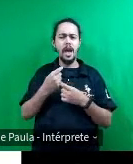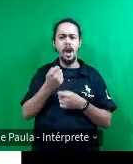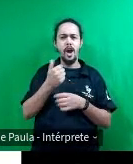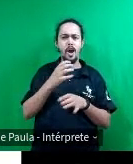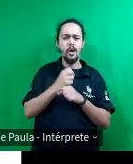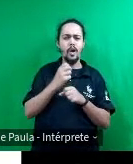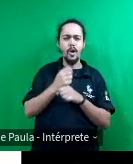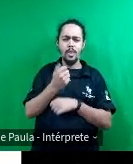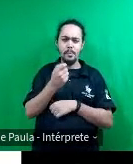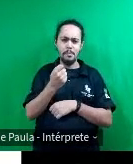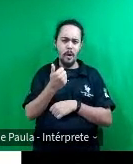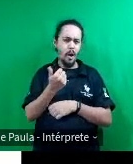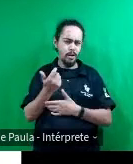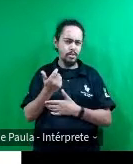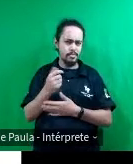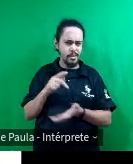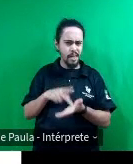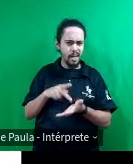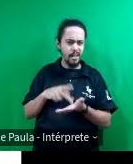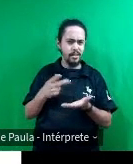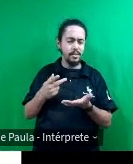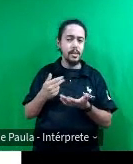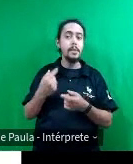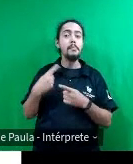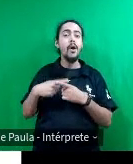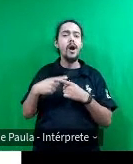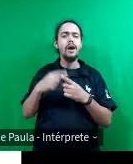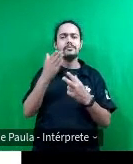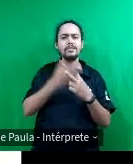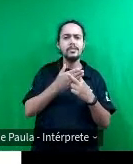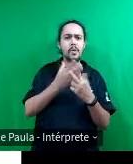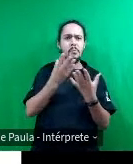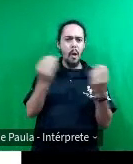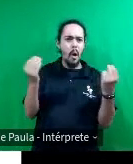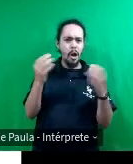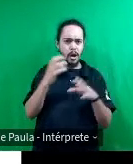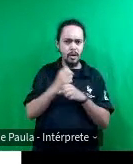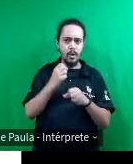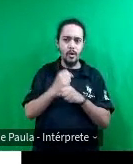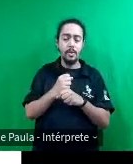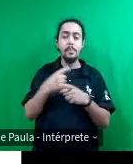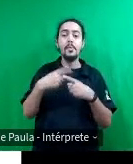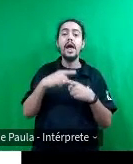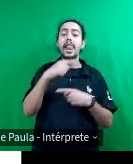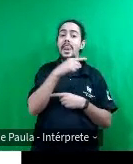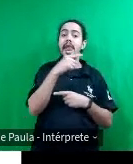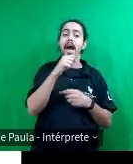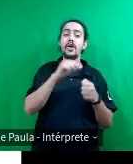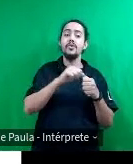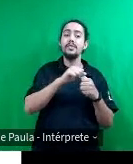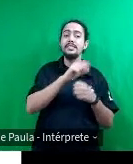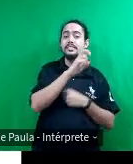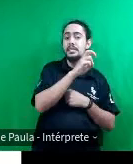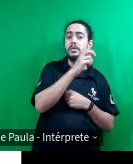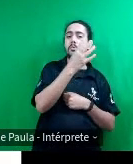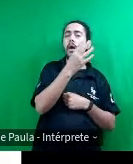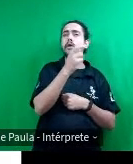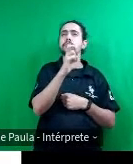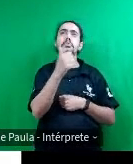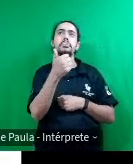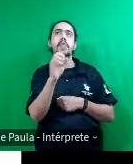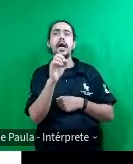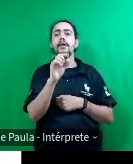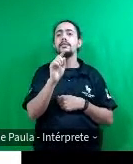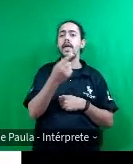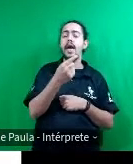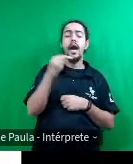divisor de tensão eu fiz para 5 resistores conectados em série. Lá eu posso fazer para 5, 4, 10. No divisor de